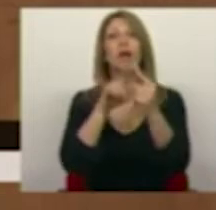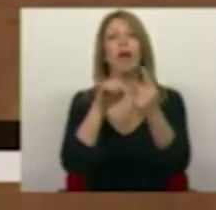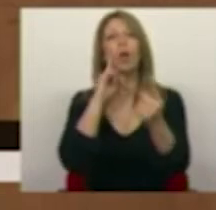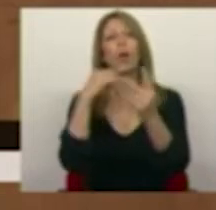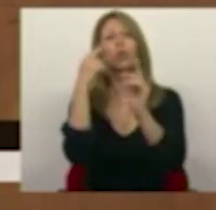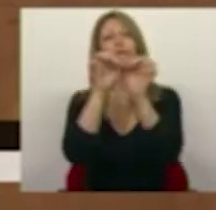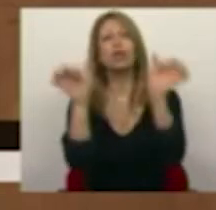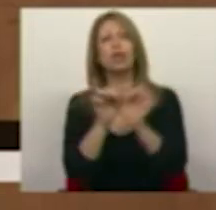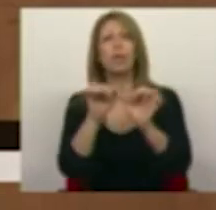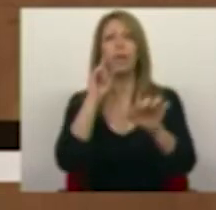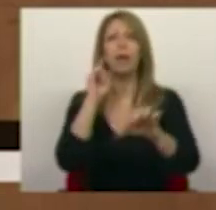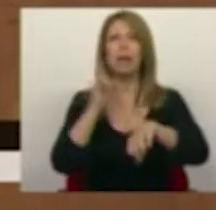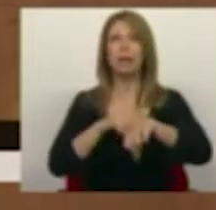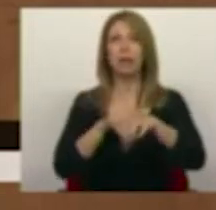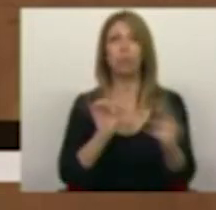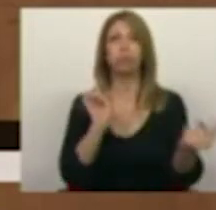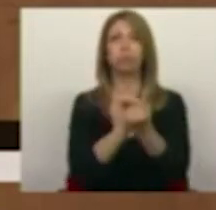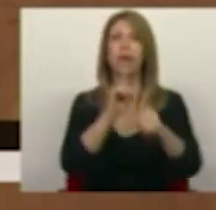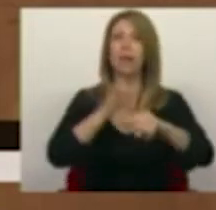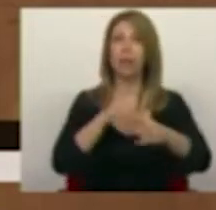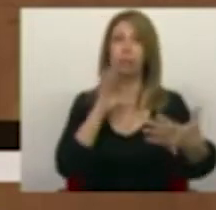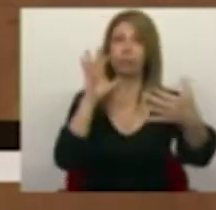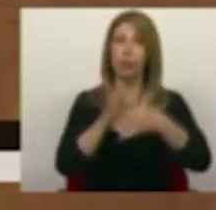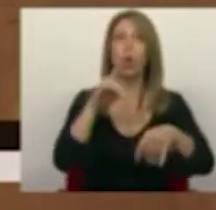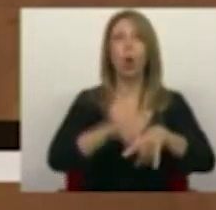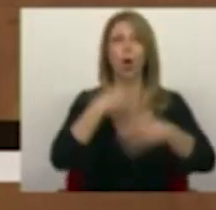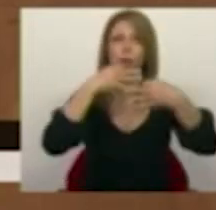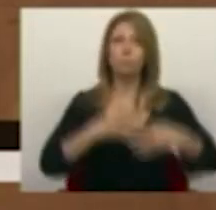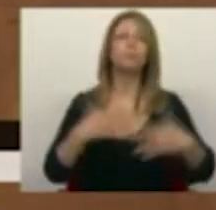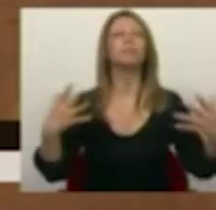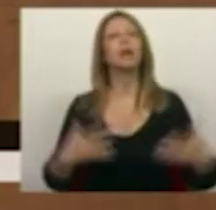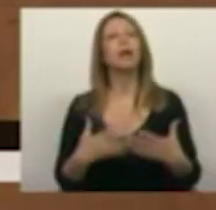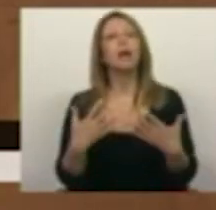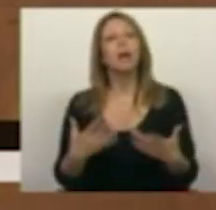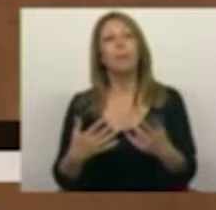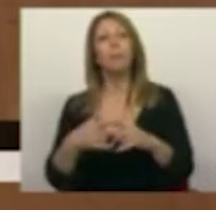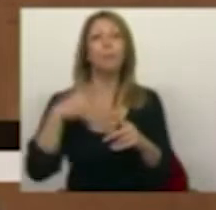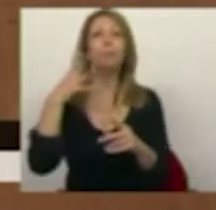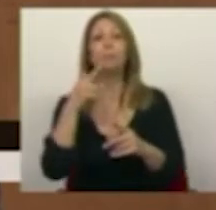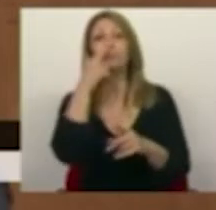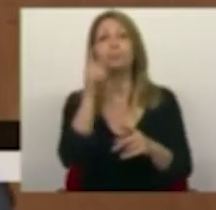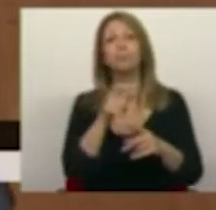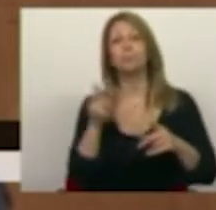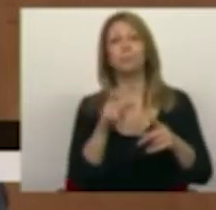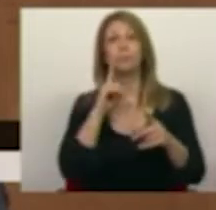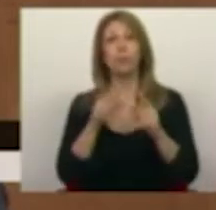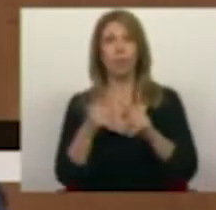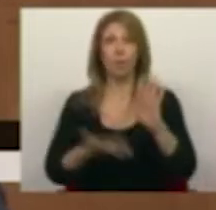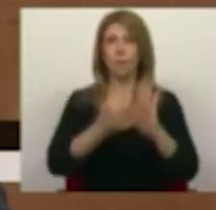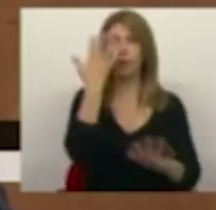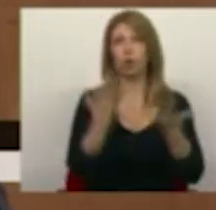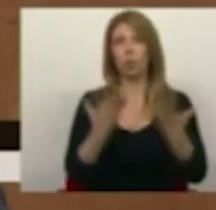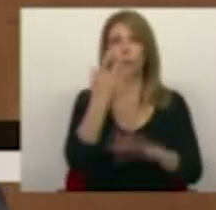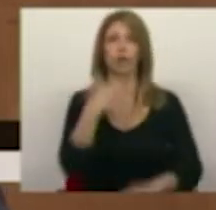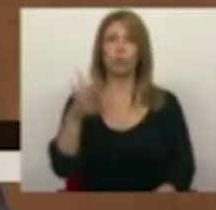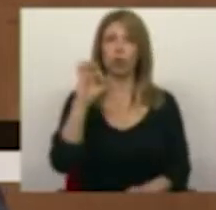Horas, há mais de um ano, com cerca de menos 44 mil pessoas nesta situação face a 2018. Claro que